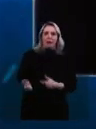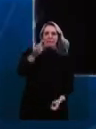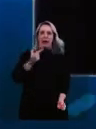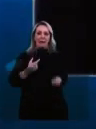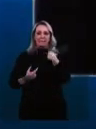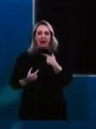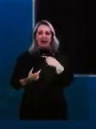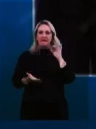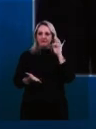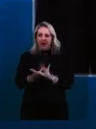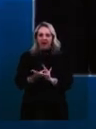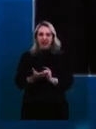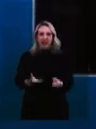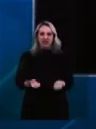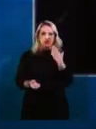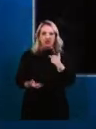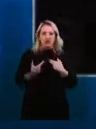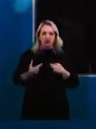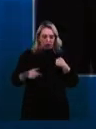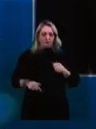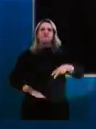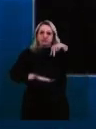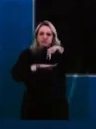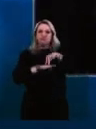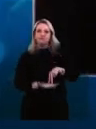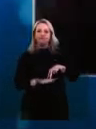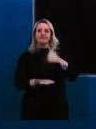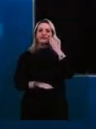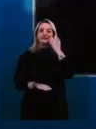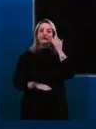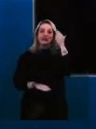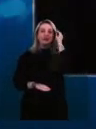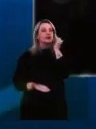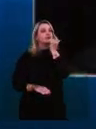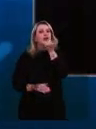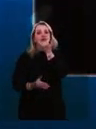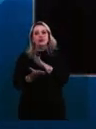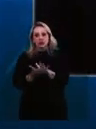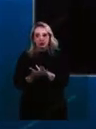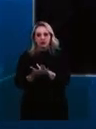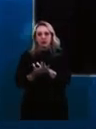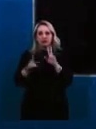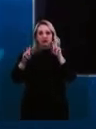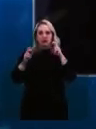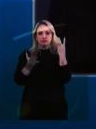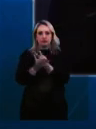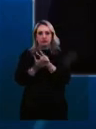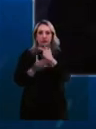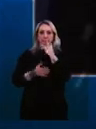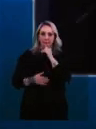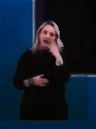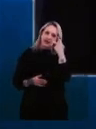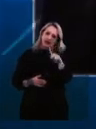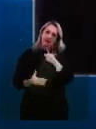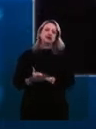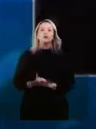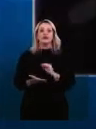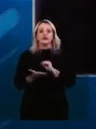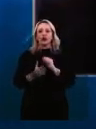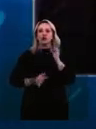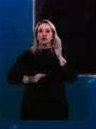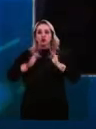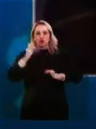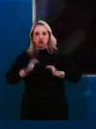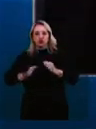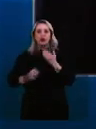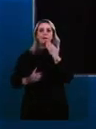pancadas, literalmente, mas eu não arrego. E eu quero saber, Tabata, você me perdoa? Eu cometi um erro em relação ao seu pai, eu fui injusto com